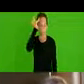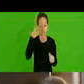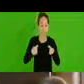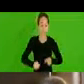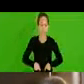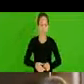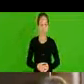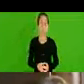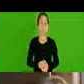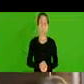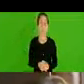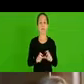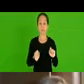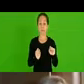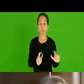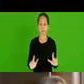Pode passar?